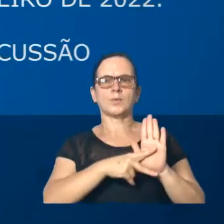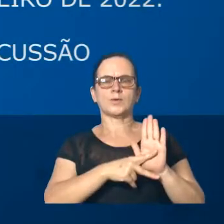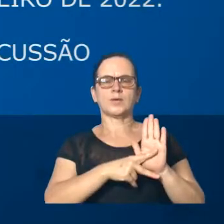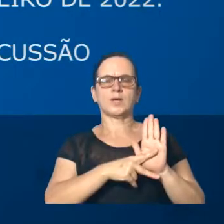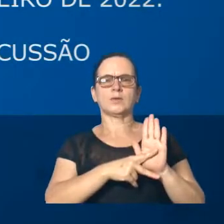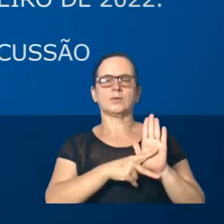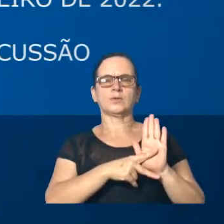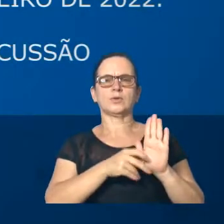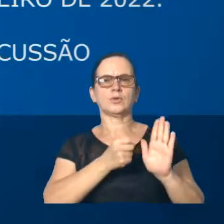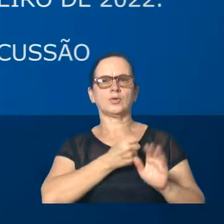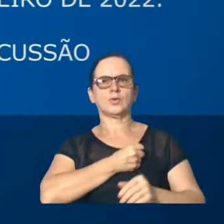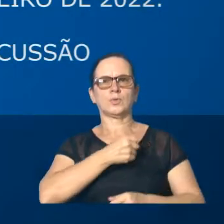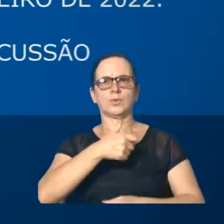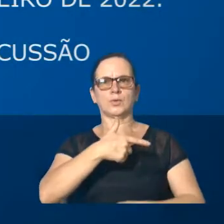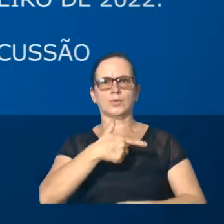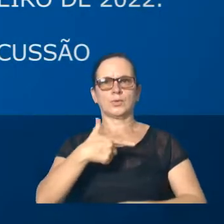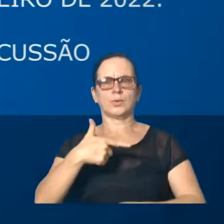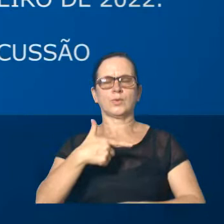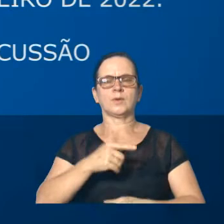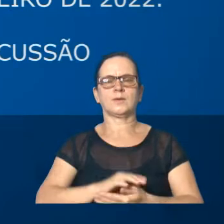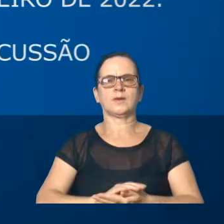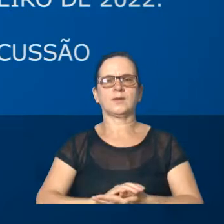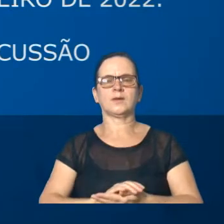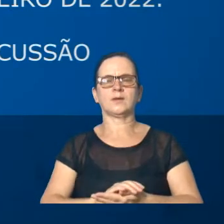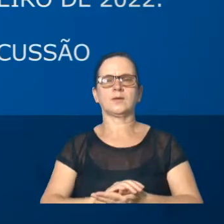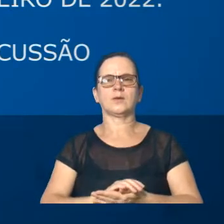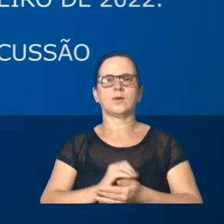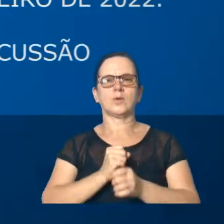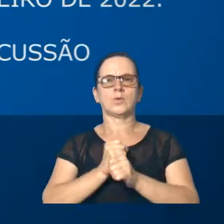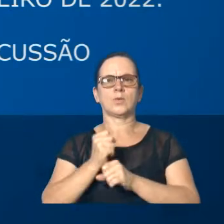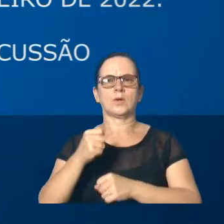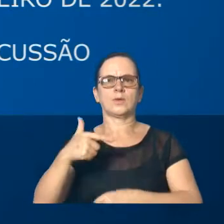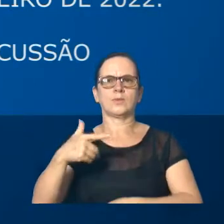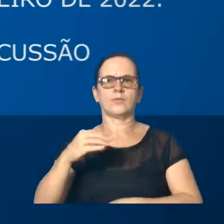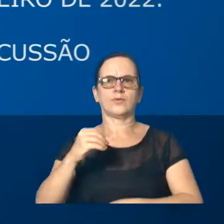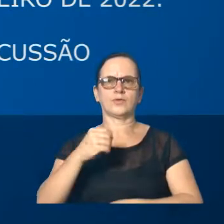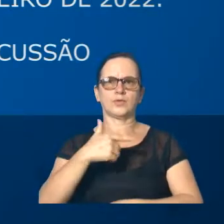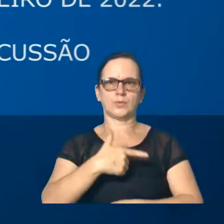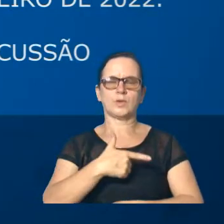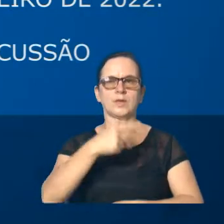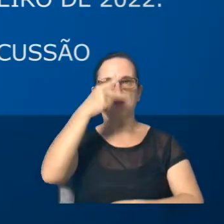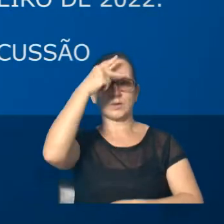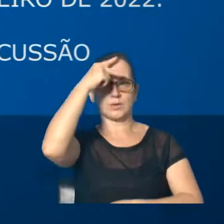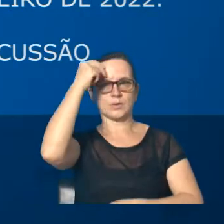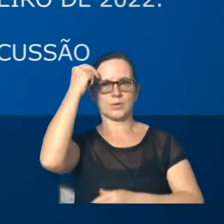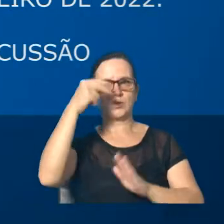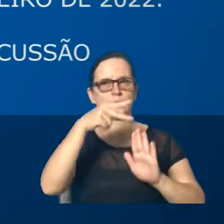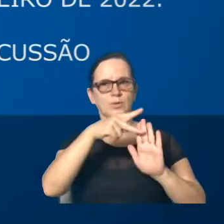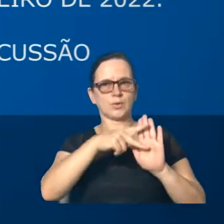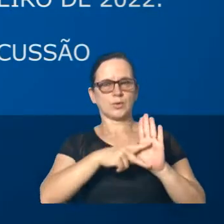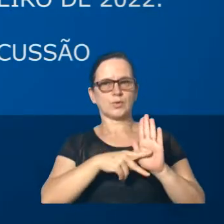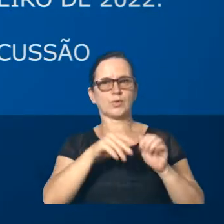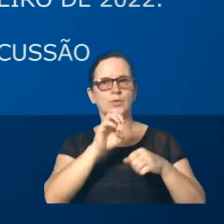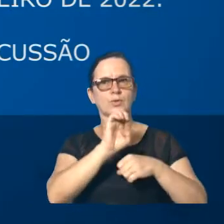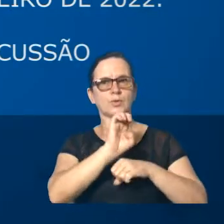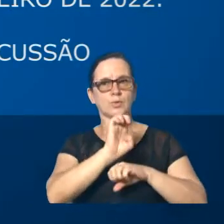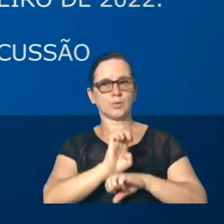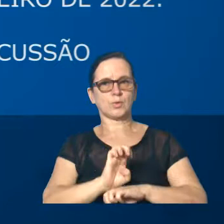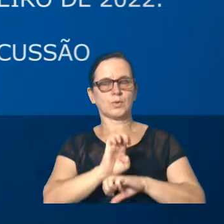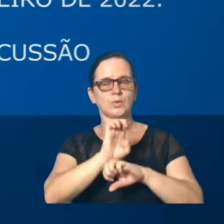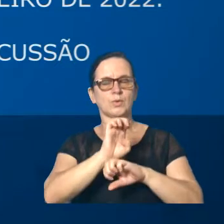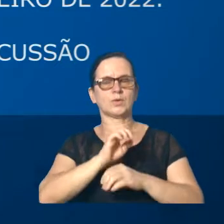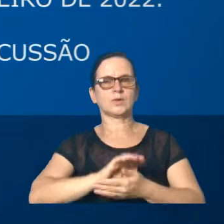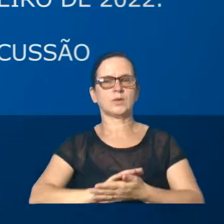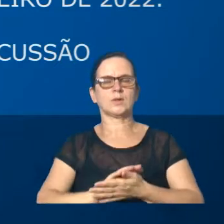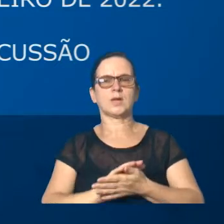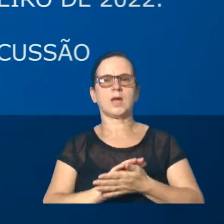lei de número 12/2022, de autoria do senhor prefeito municipal, que autoriza o Poder Executivo a